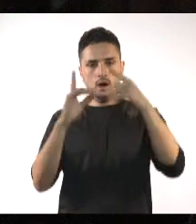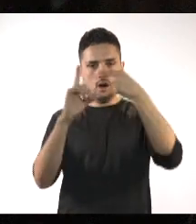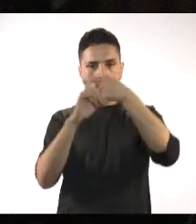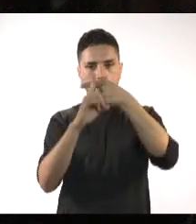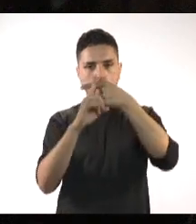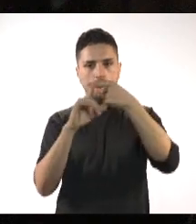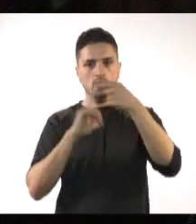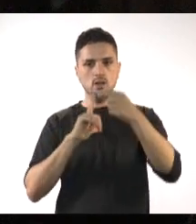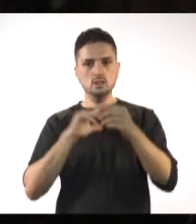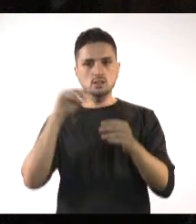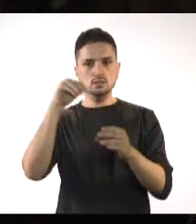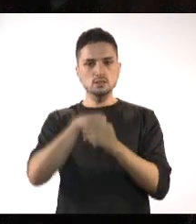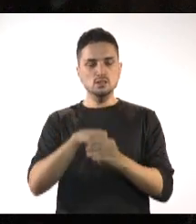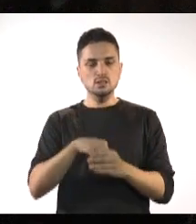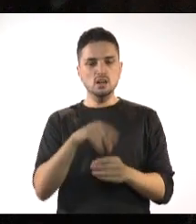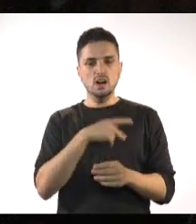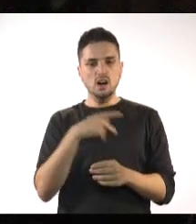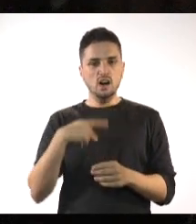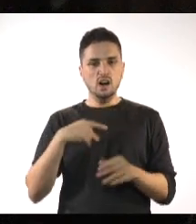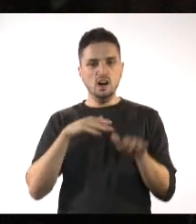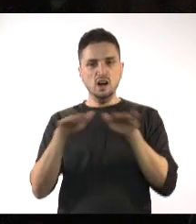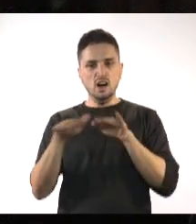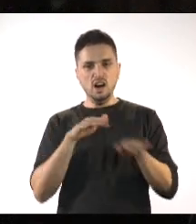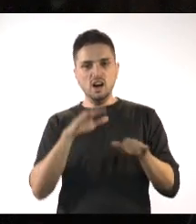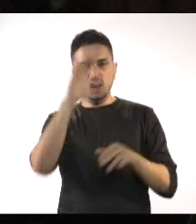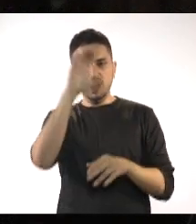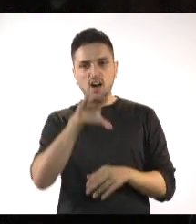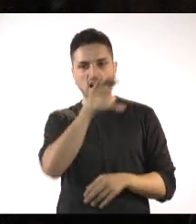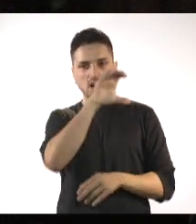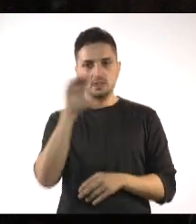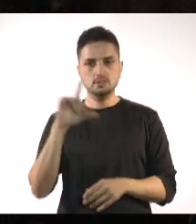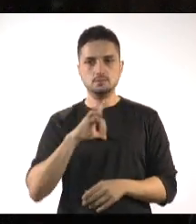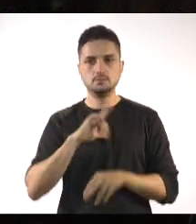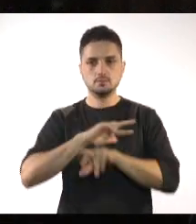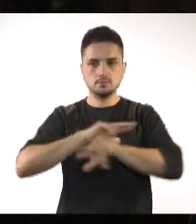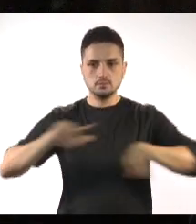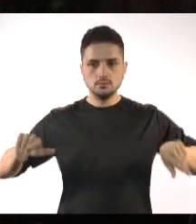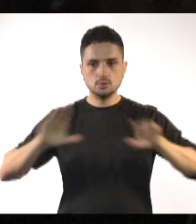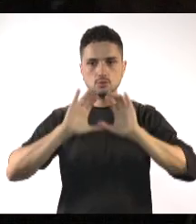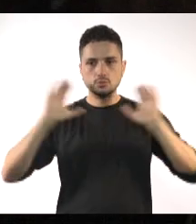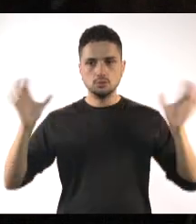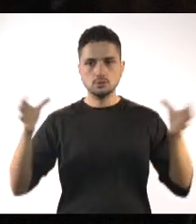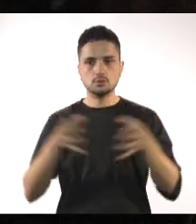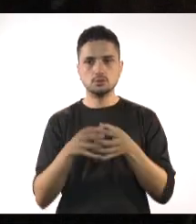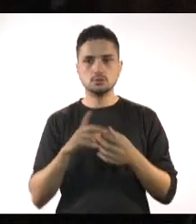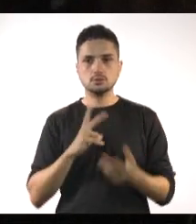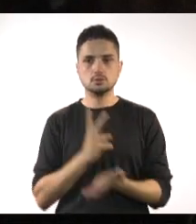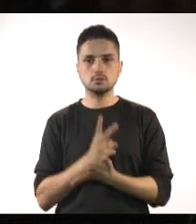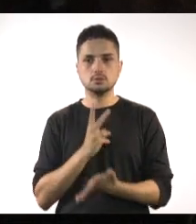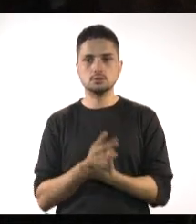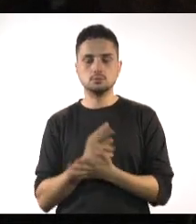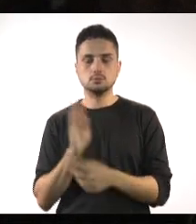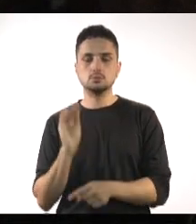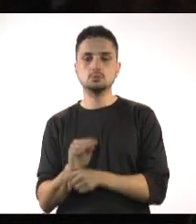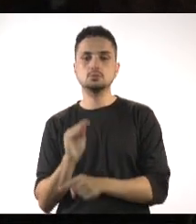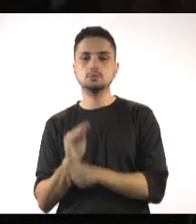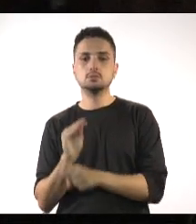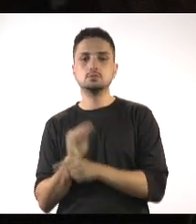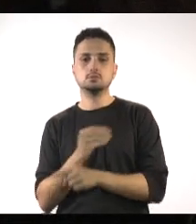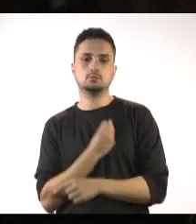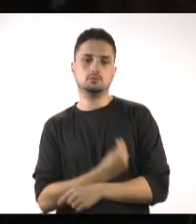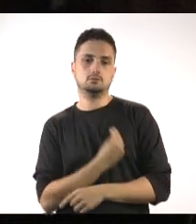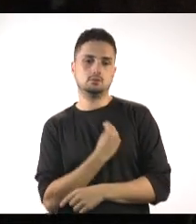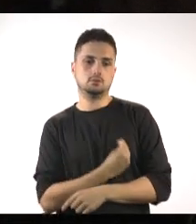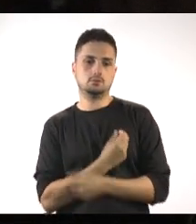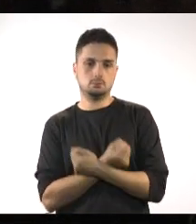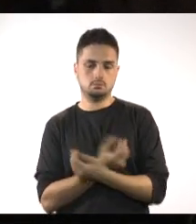das pastorais, dos movimentos, das paróquias, das comunidades, que estão sempre ali cuidando e promovendo a vida. Muitas